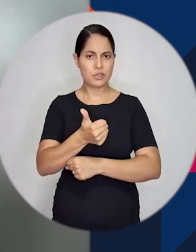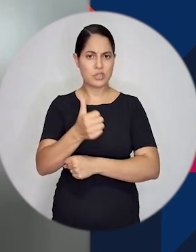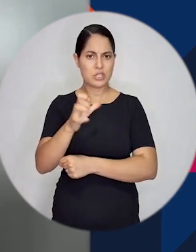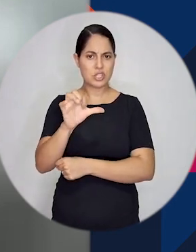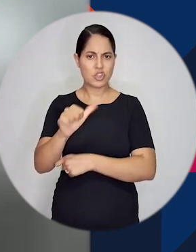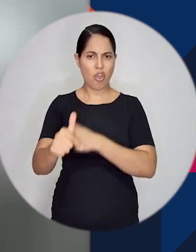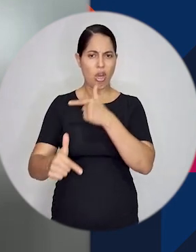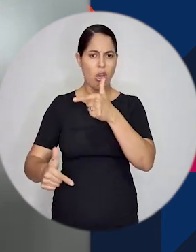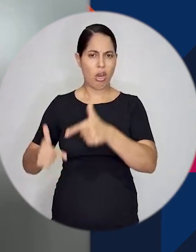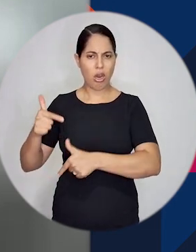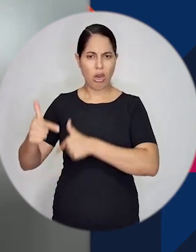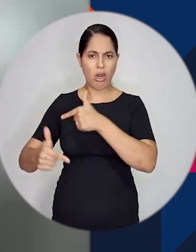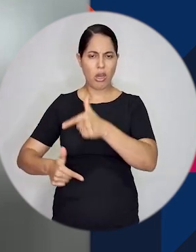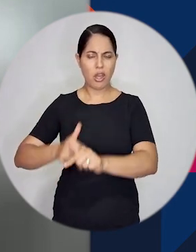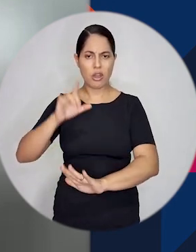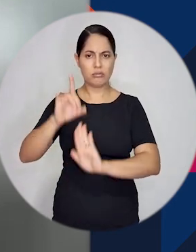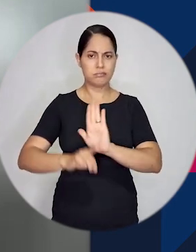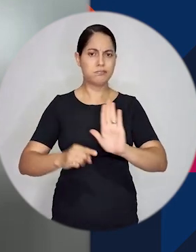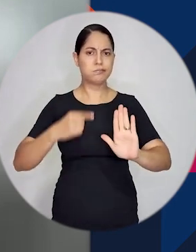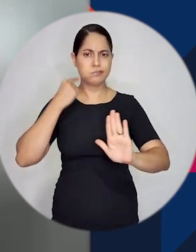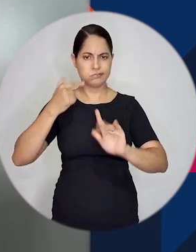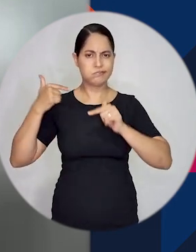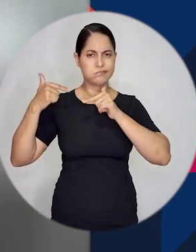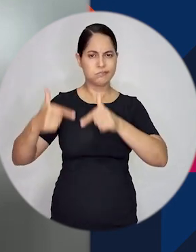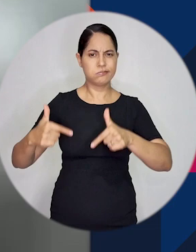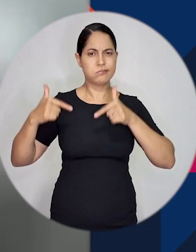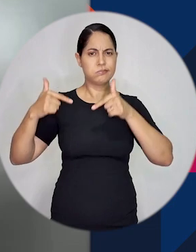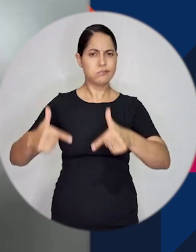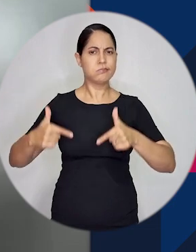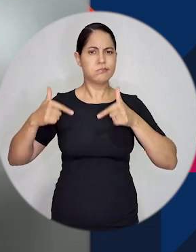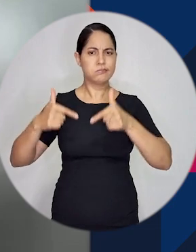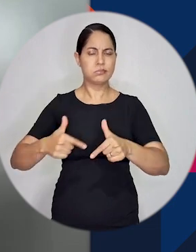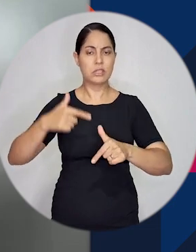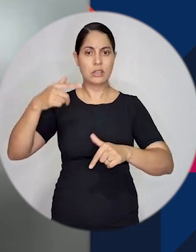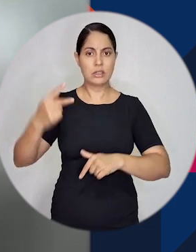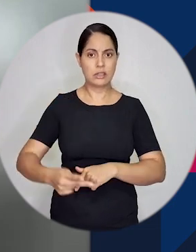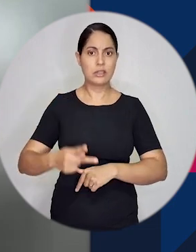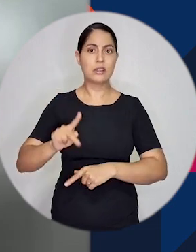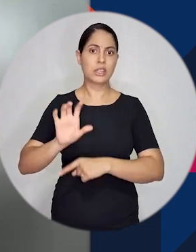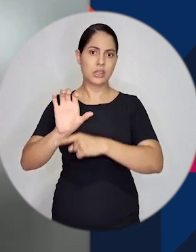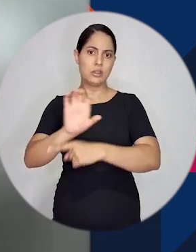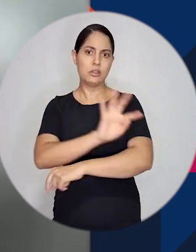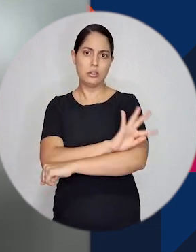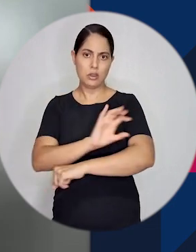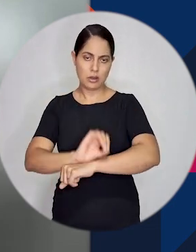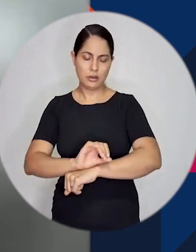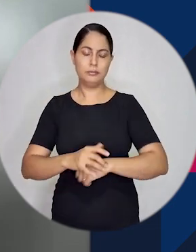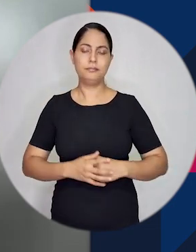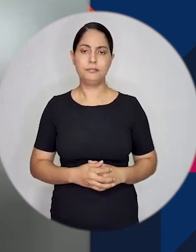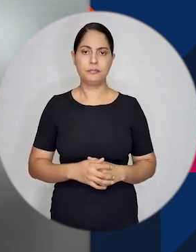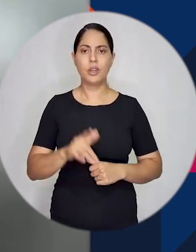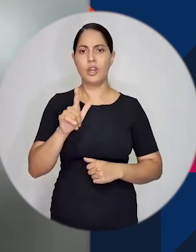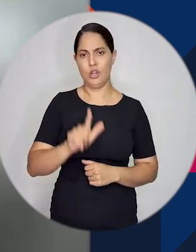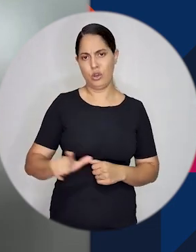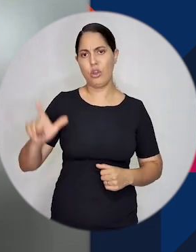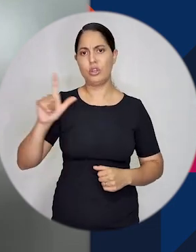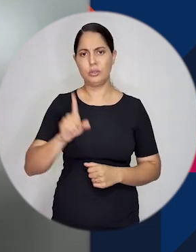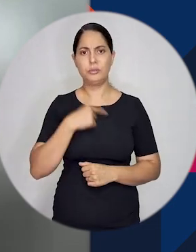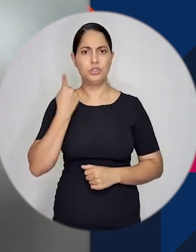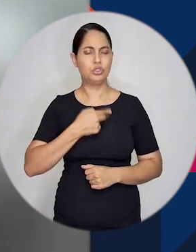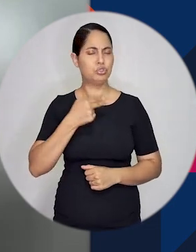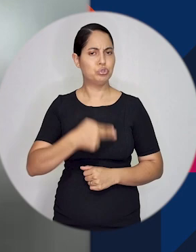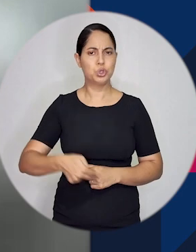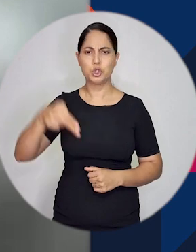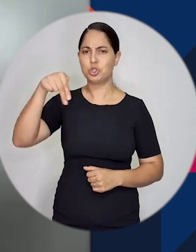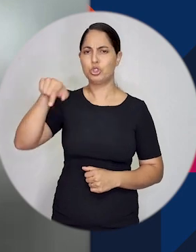tem feito um trabalho incessante, intransigente na defesa das prerrogativas da advocacia no estado do Tocantins. Isso